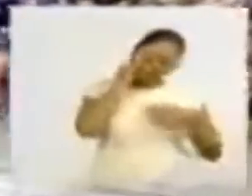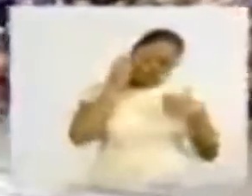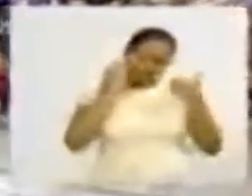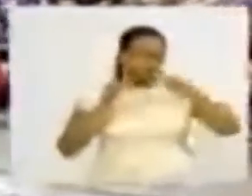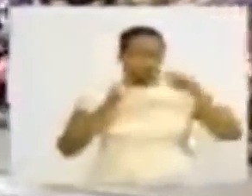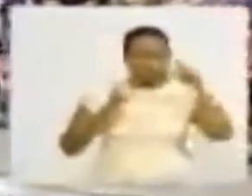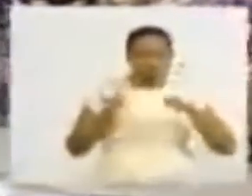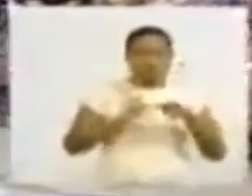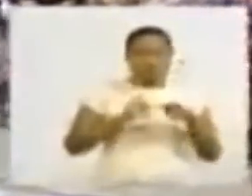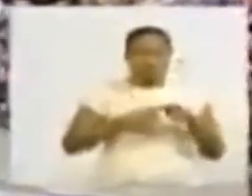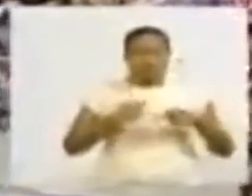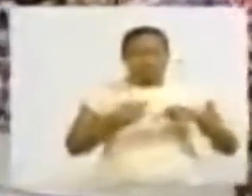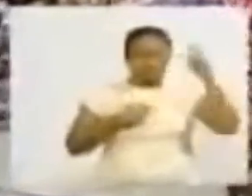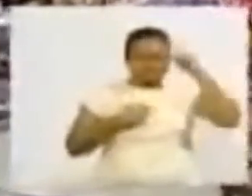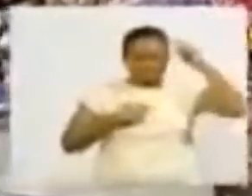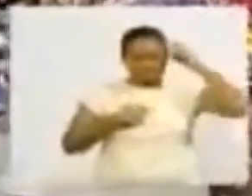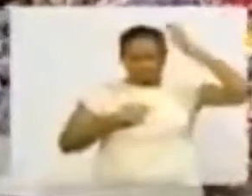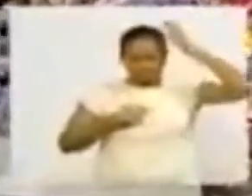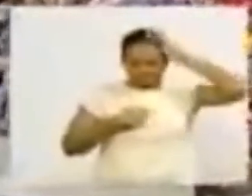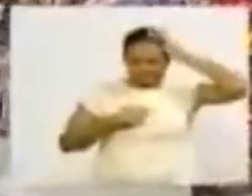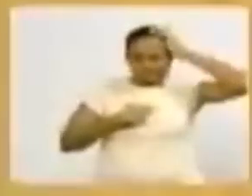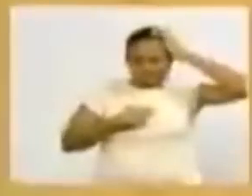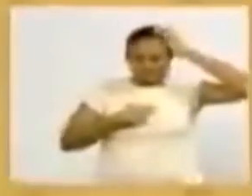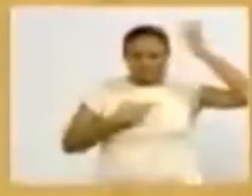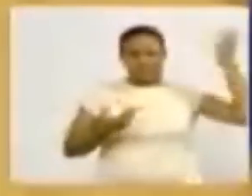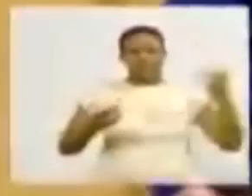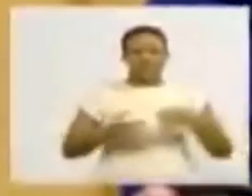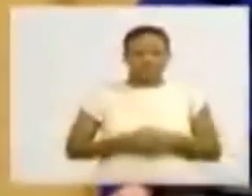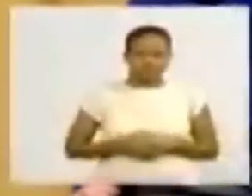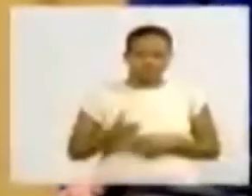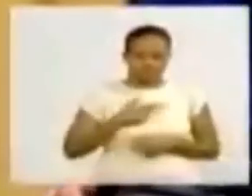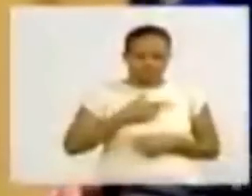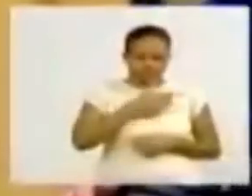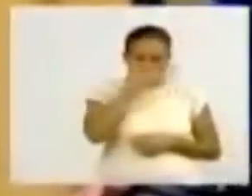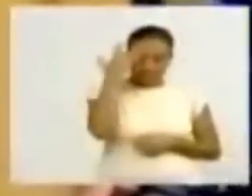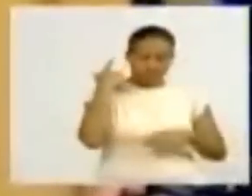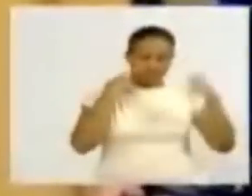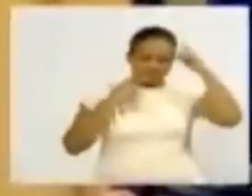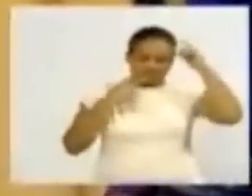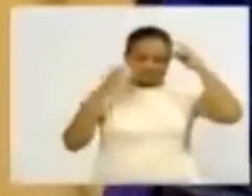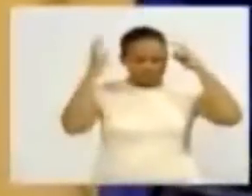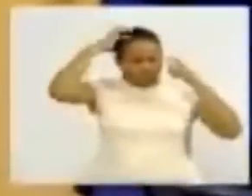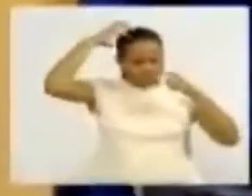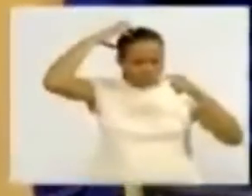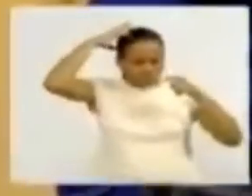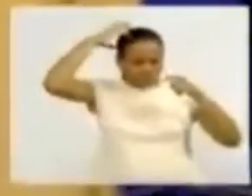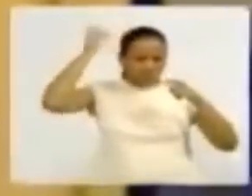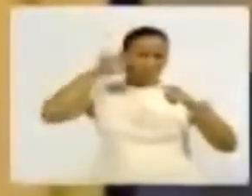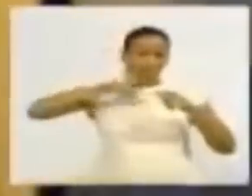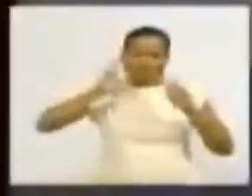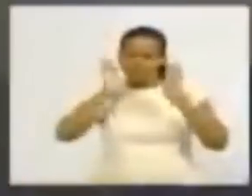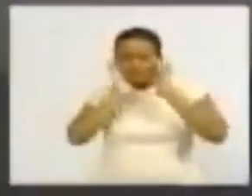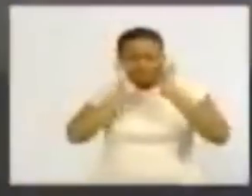Minha consciência não pesa. Tem gente que a consciência está tão pesada que ela não consegue virar no travesseiro.